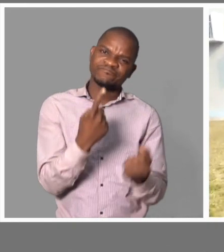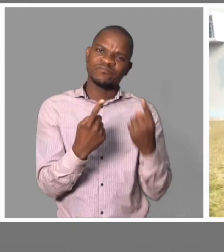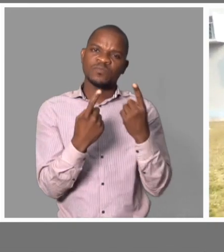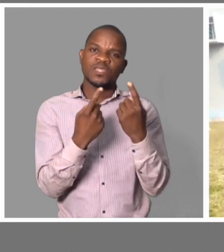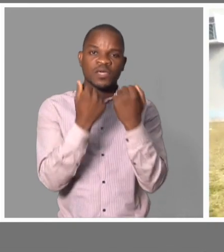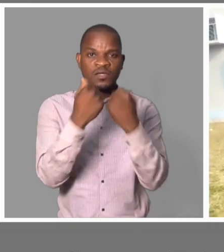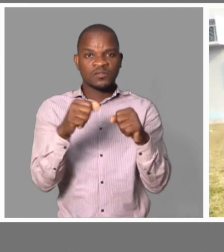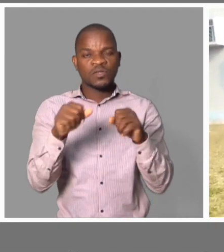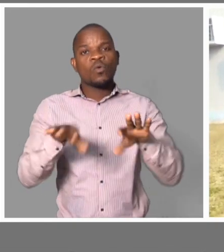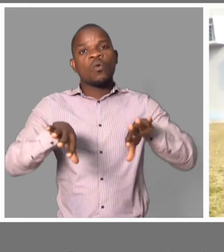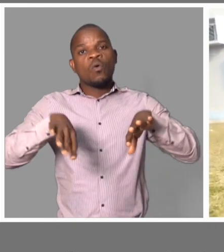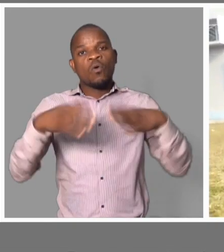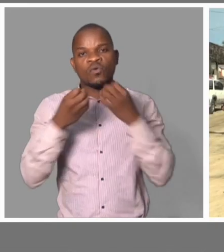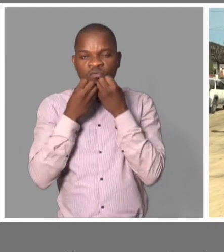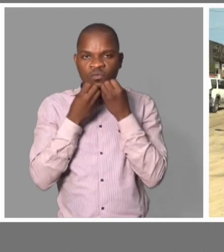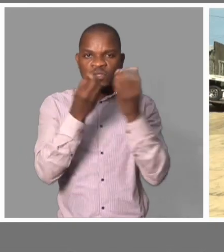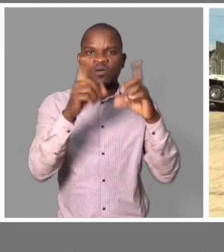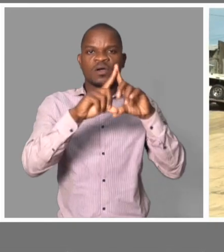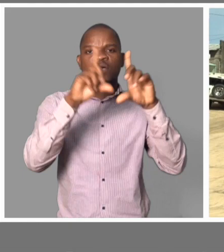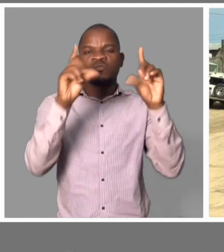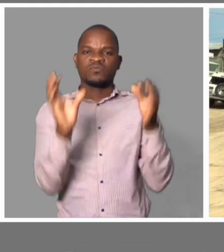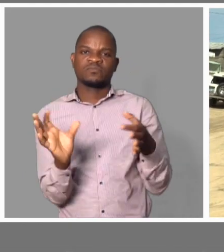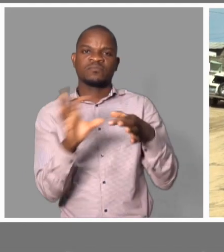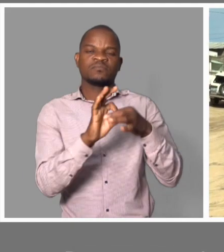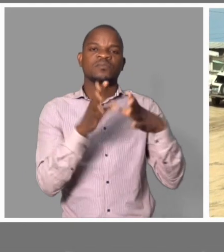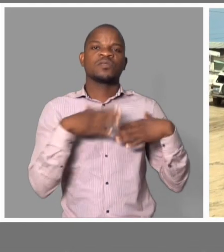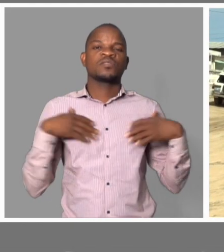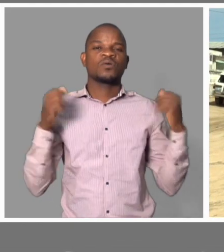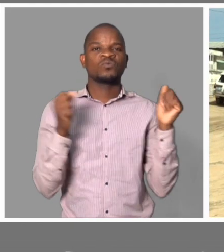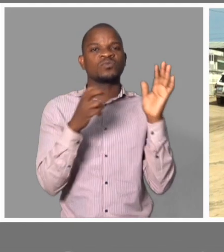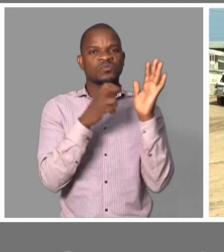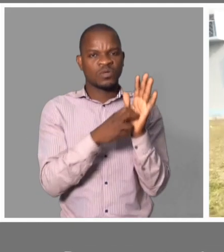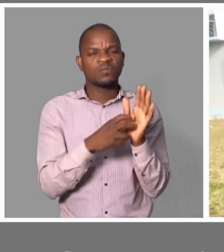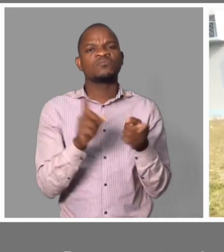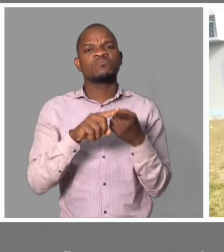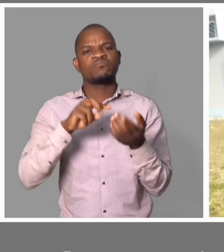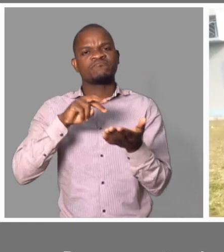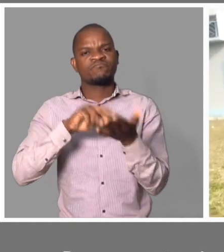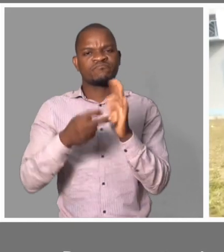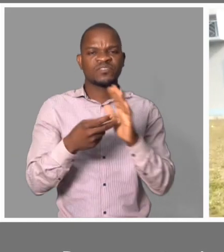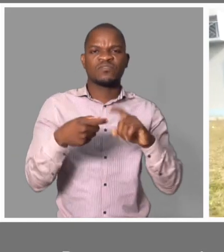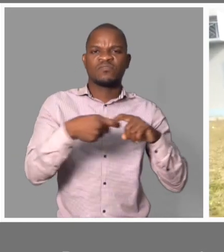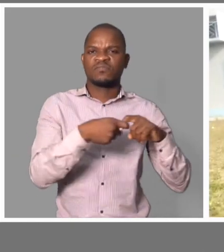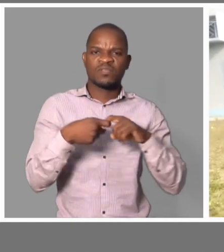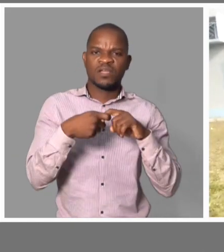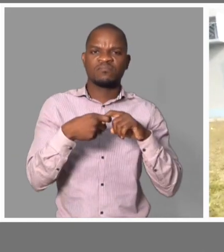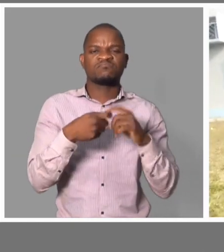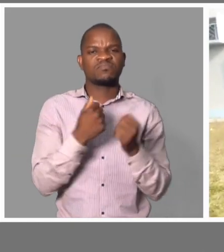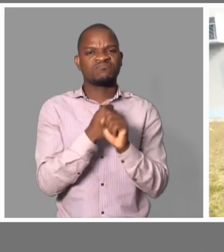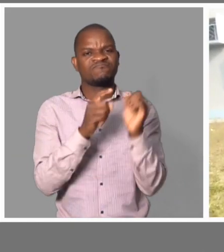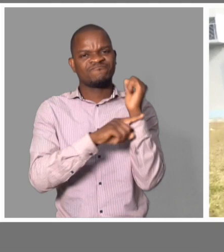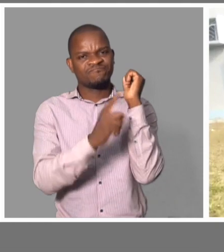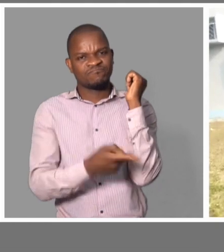informação sobre saúde sexual, cuidar do planeamento familiar. Por quê?